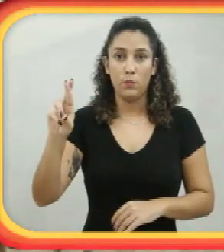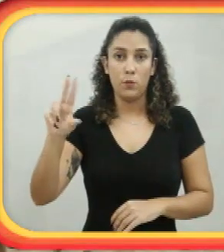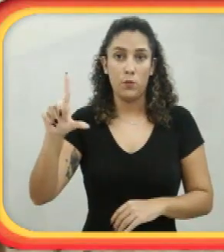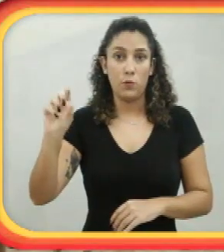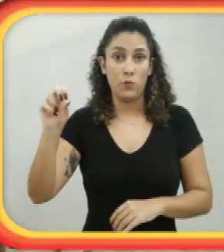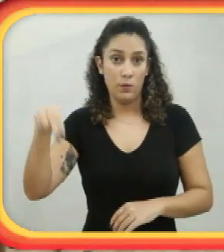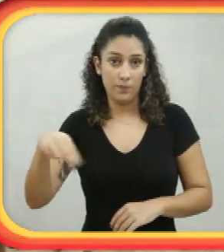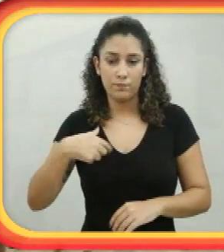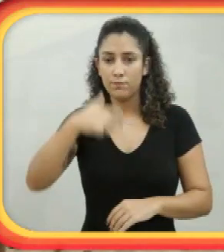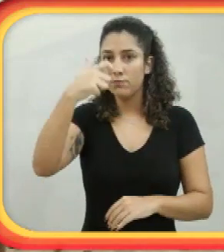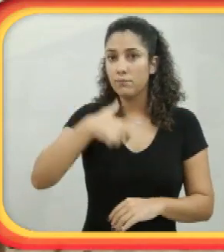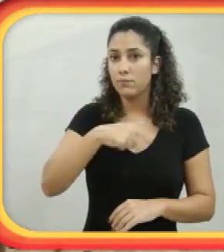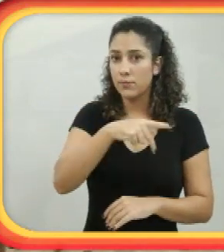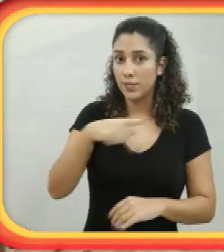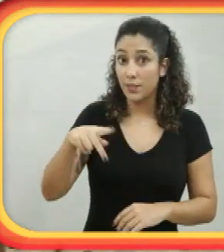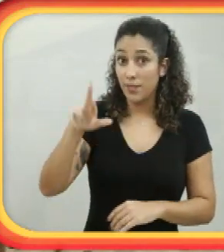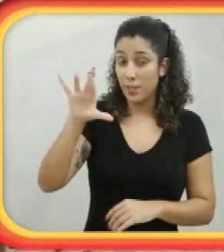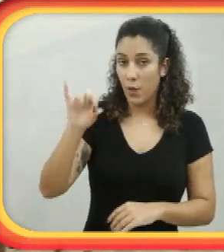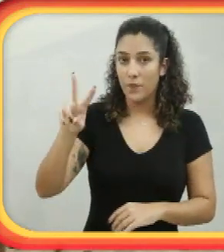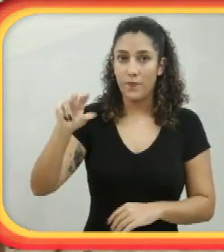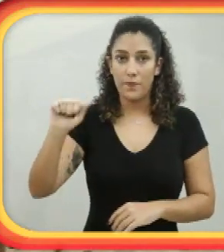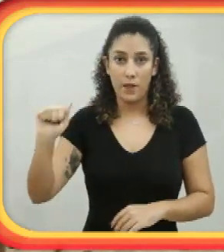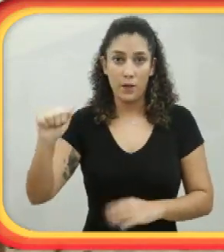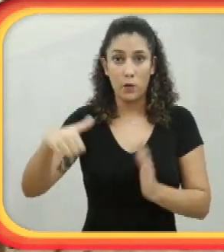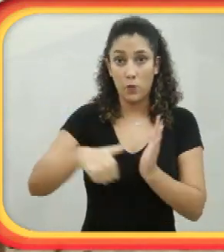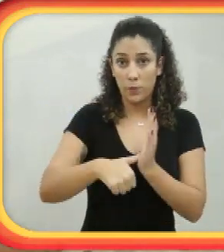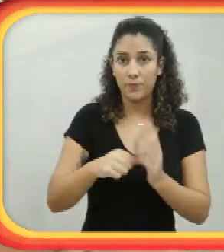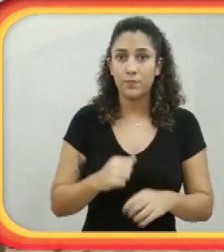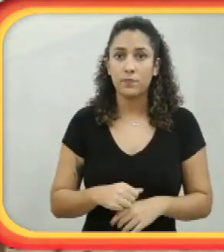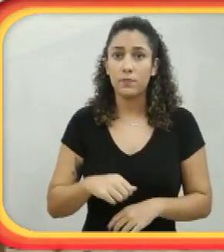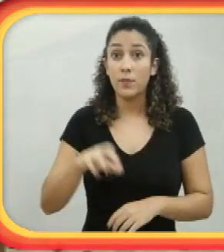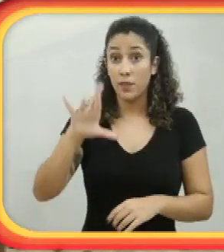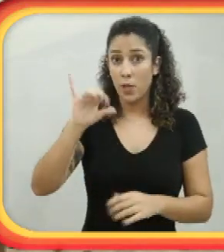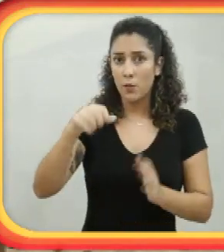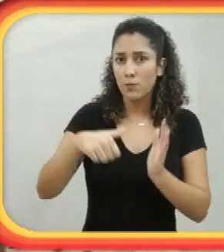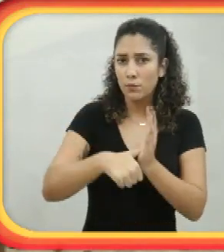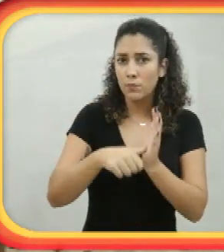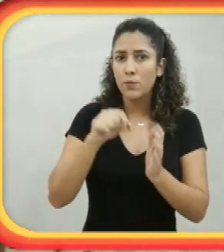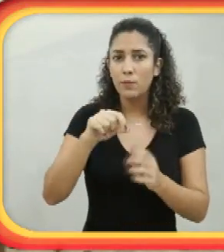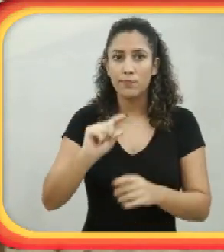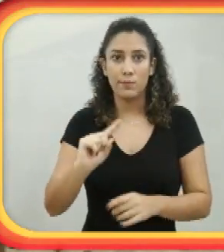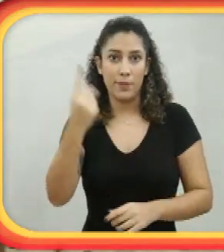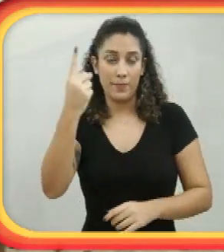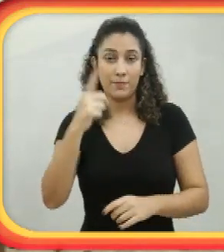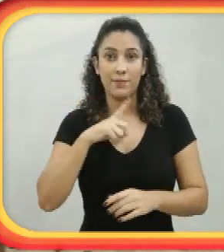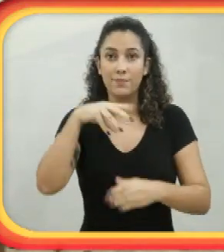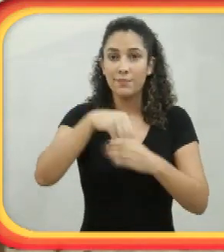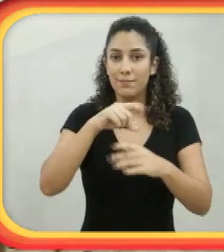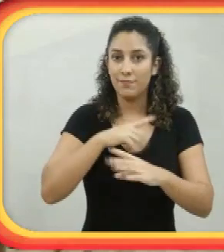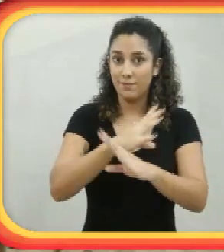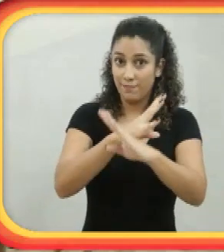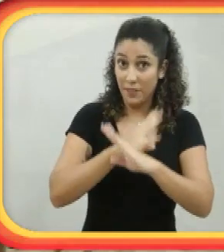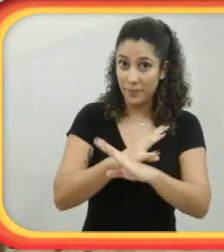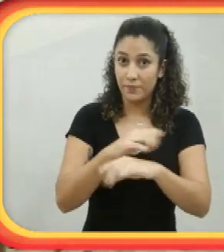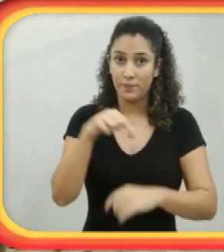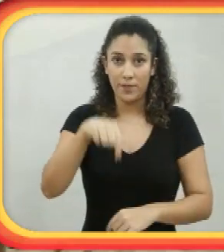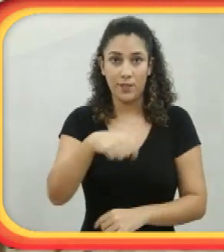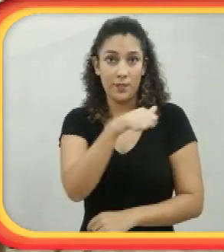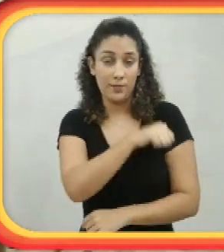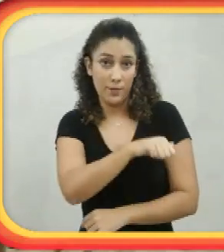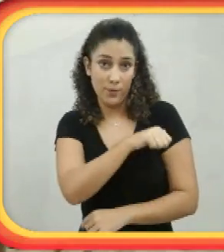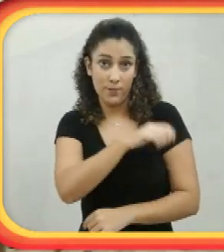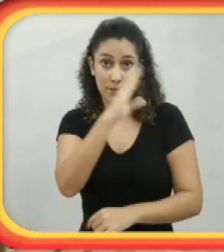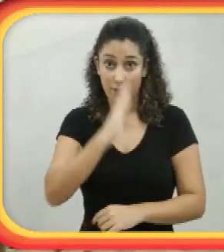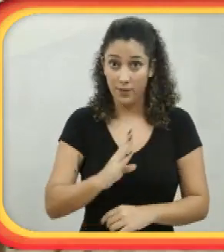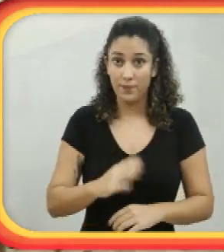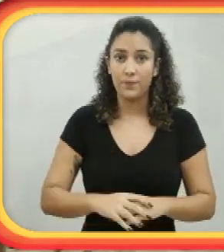Riva é o clube pioneiro de canoagem polinésia, o VAA, aqui no Brasil. O clube tem 20 anos. Nosso programa de